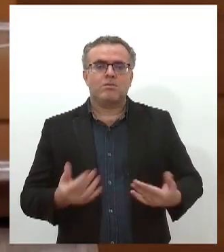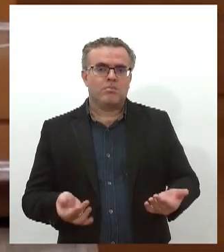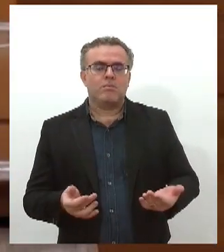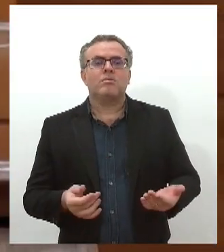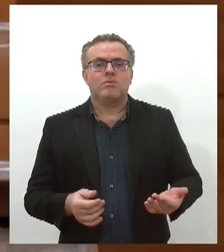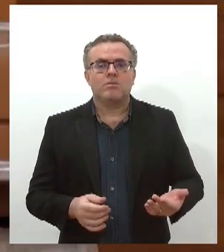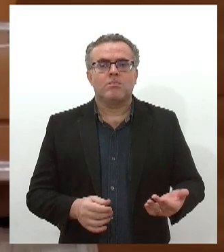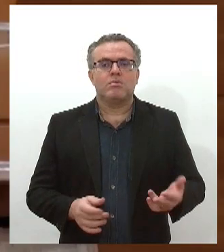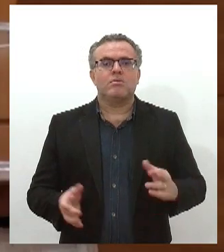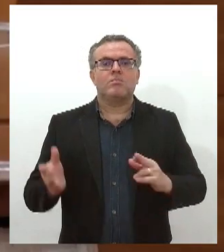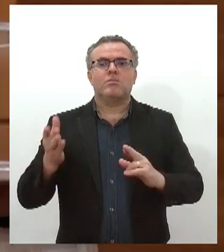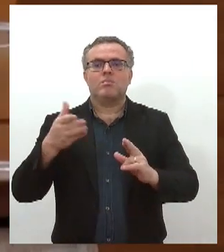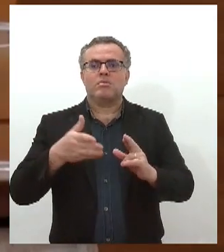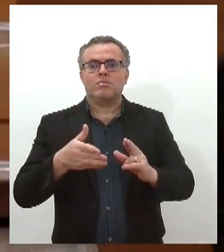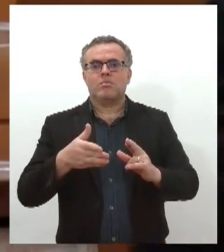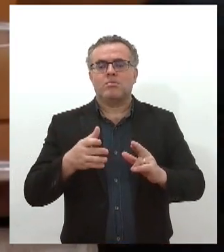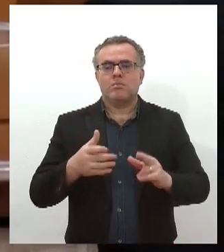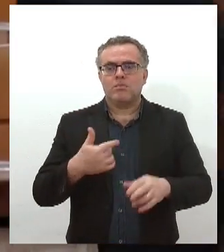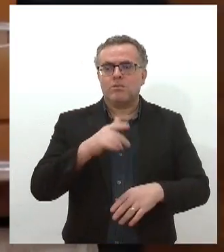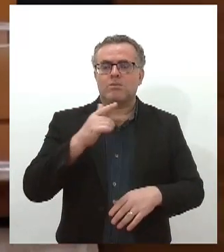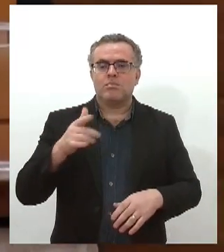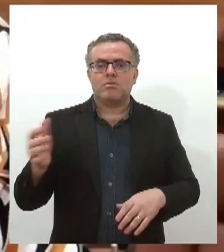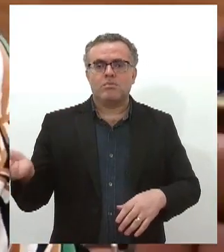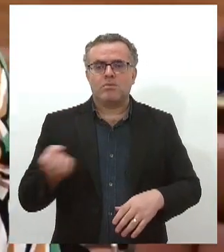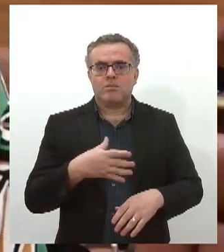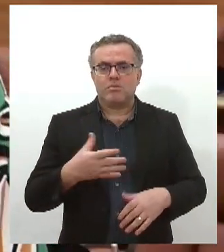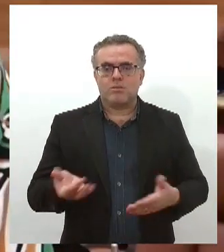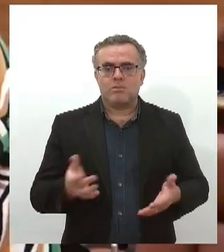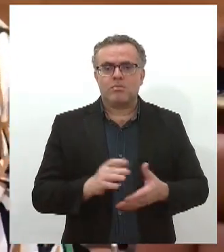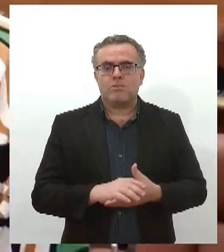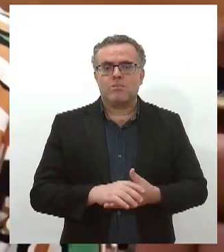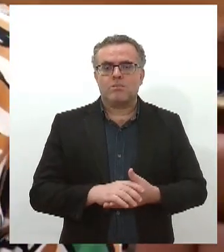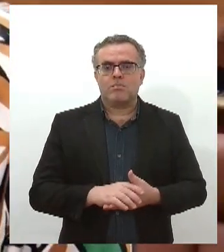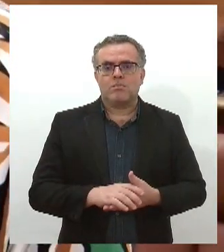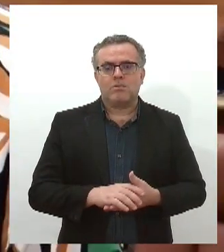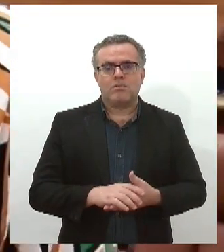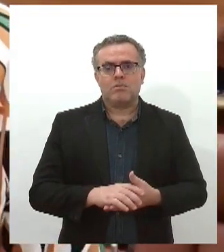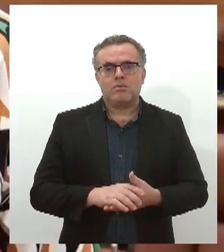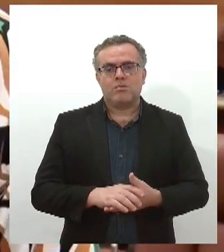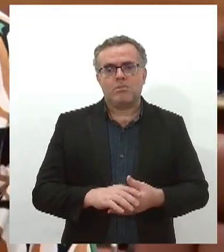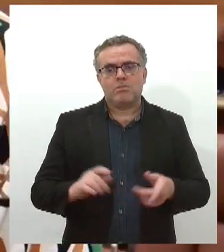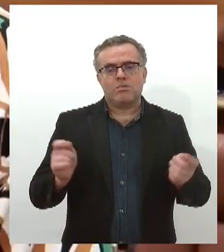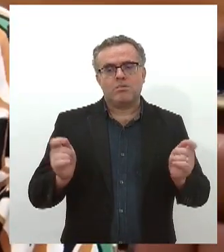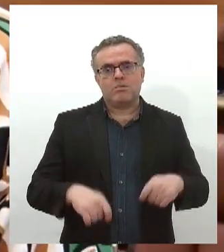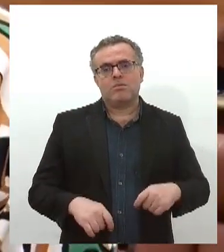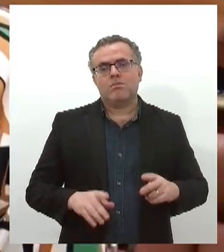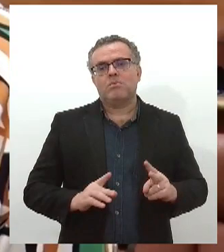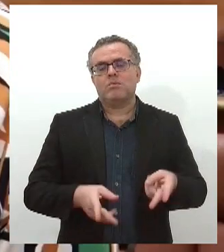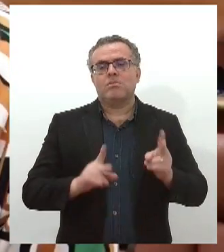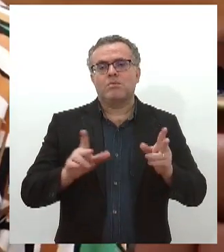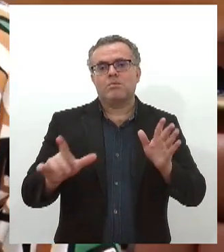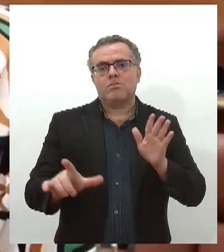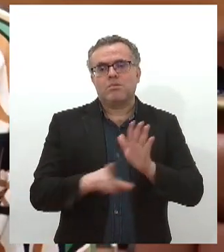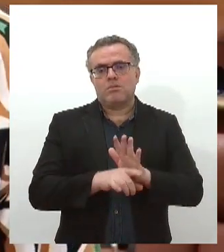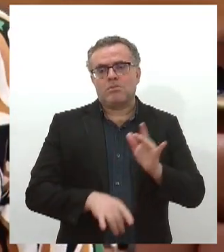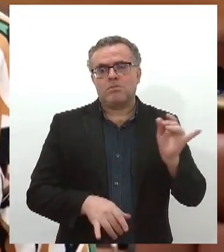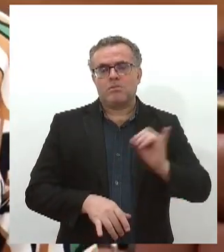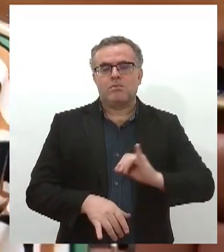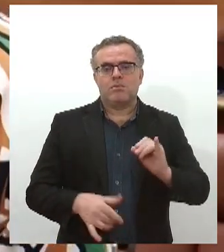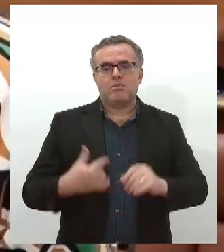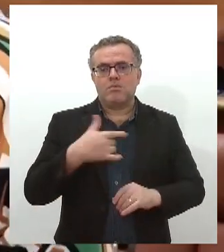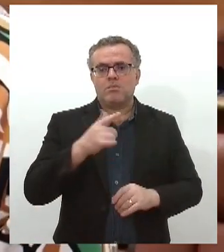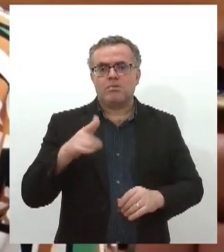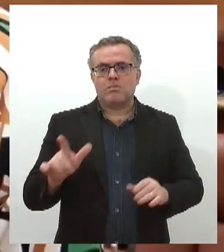inspiração para as novas gerações. Claro que essa lei é muito importante, como várias outras leis, mas a